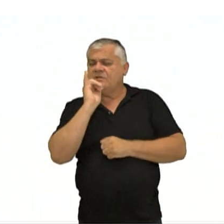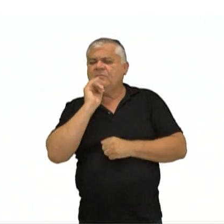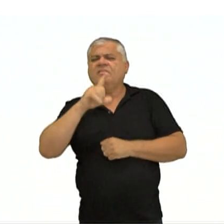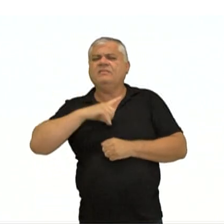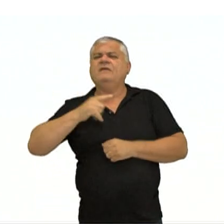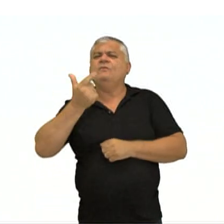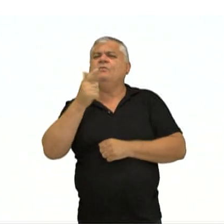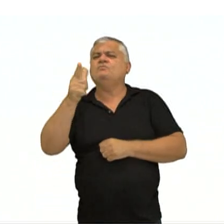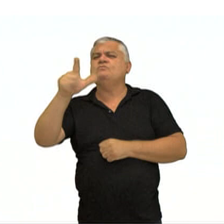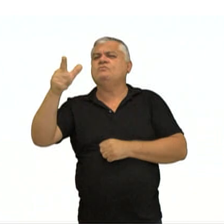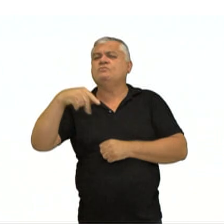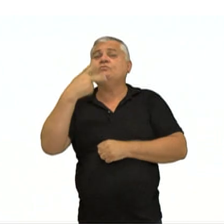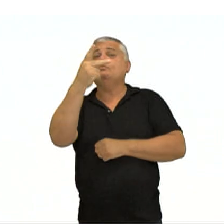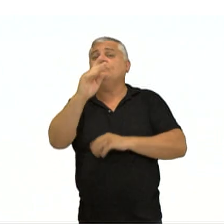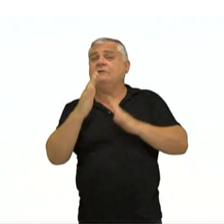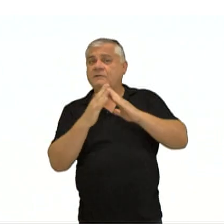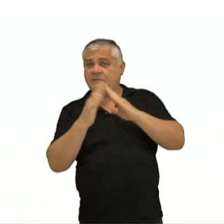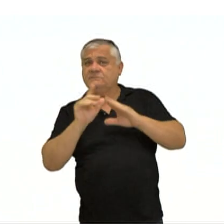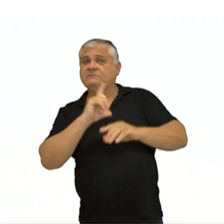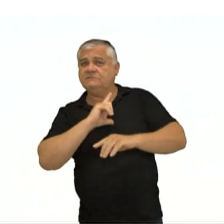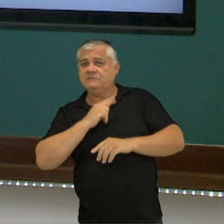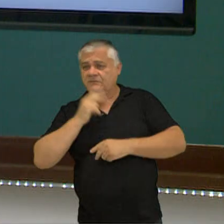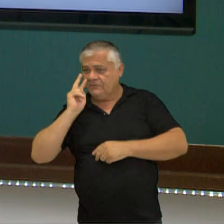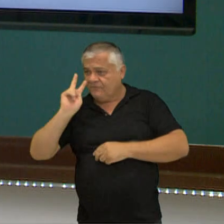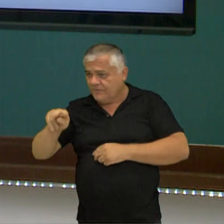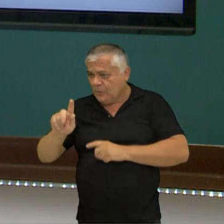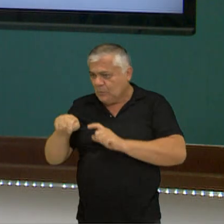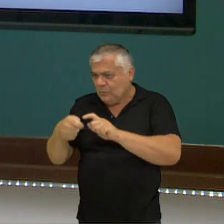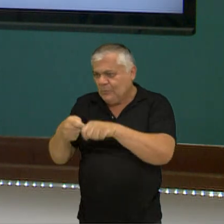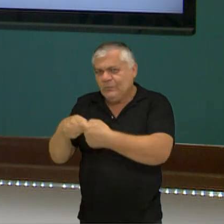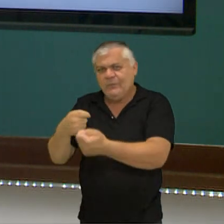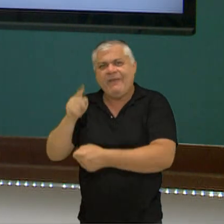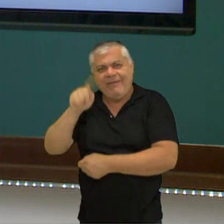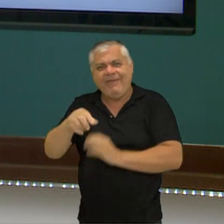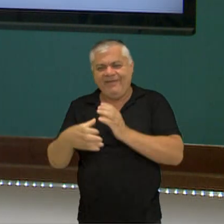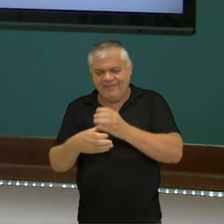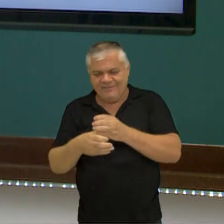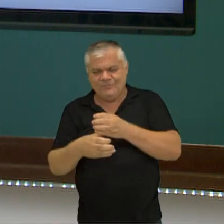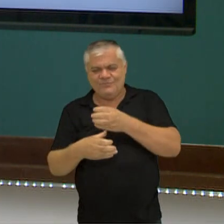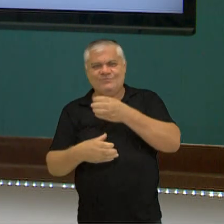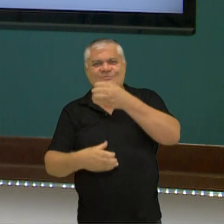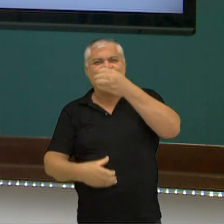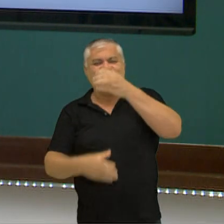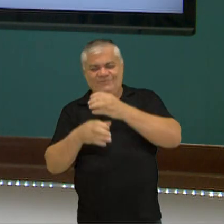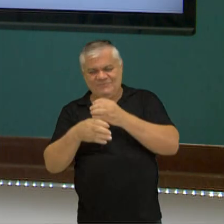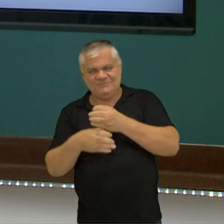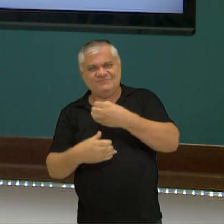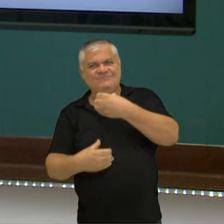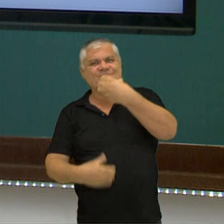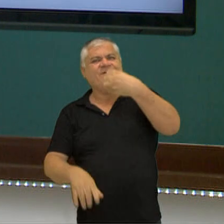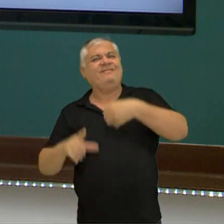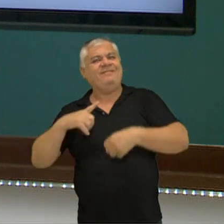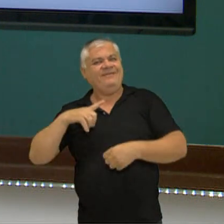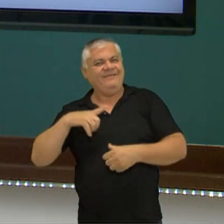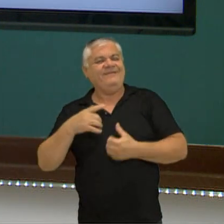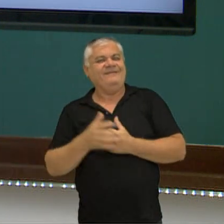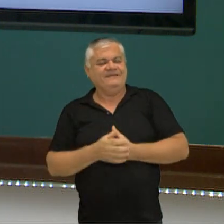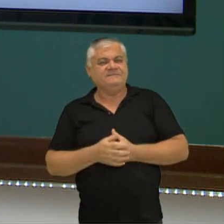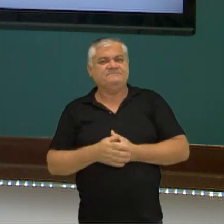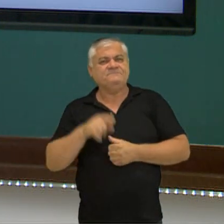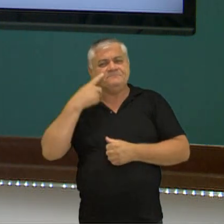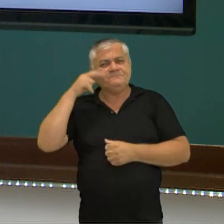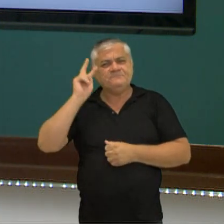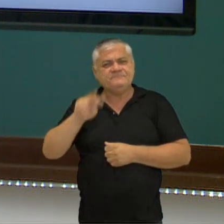outros exemplos dentro da sua própria casa aí, que com certeza você vai ter várias embalagens que tem esse formato e a gente vai